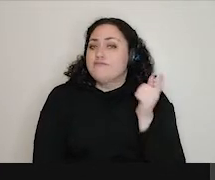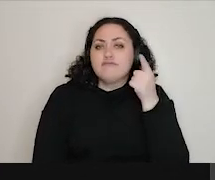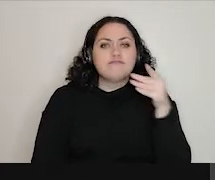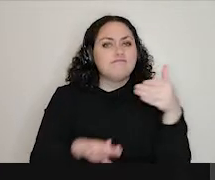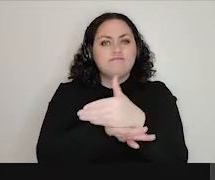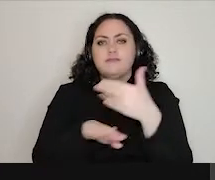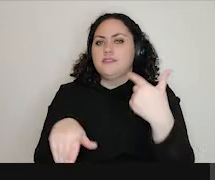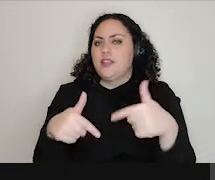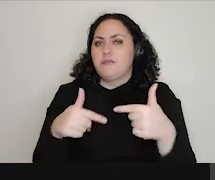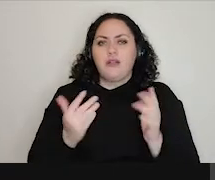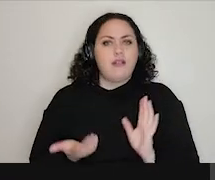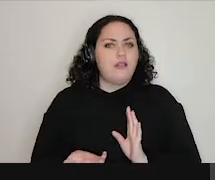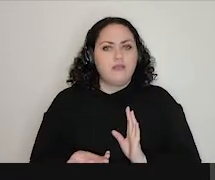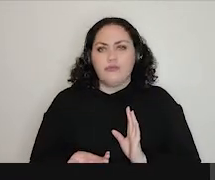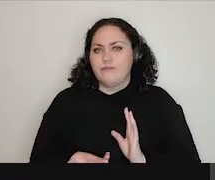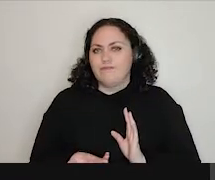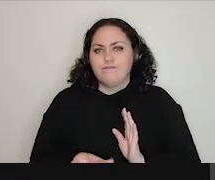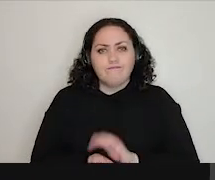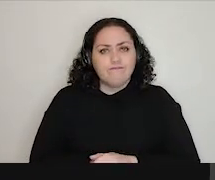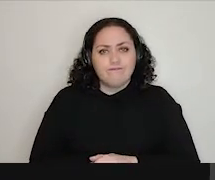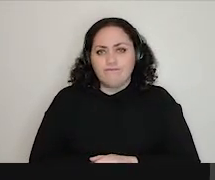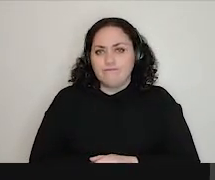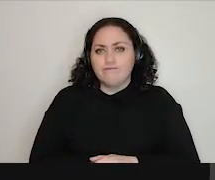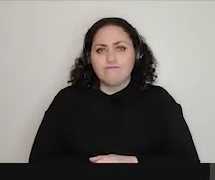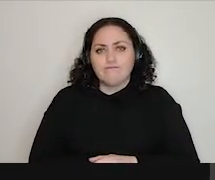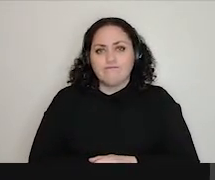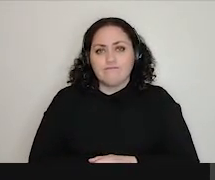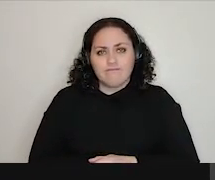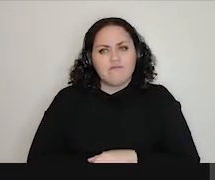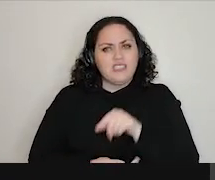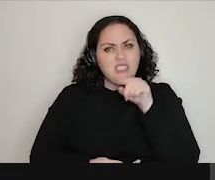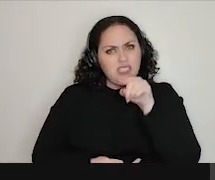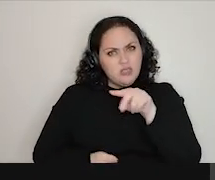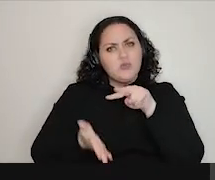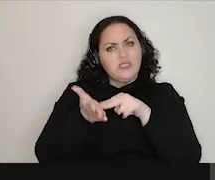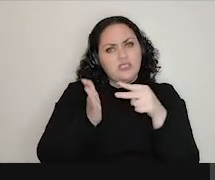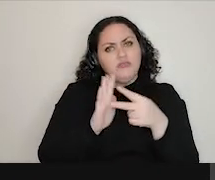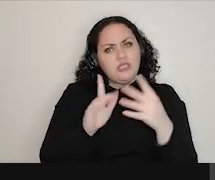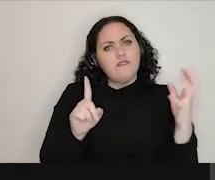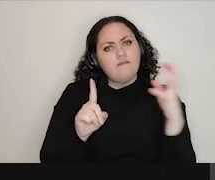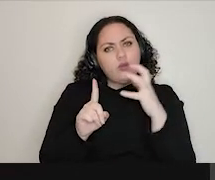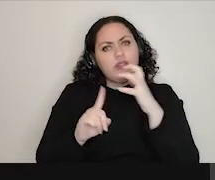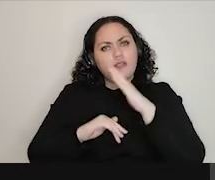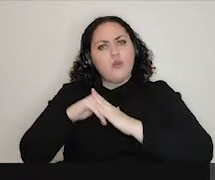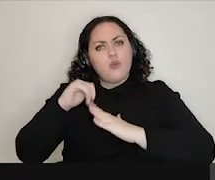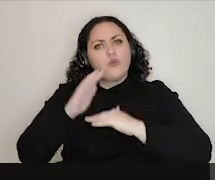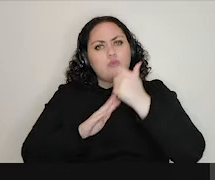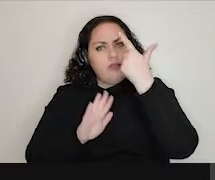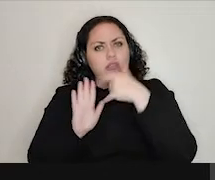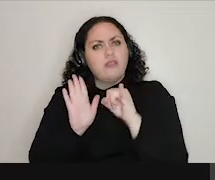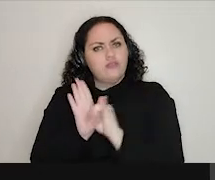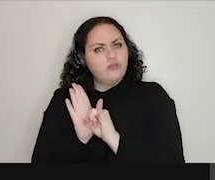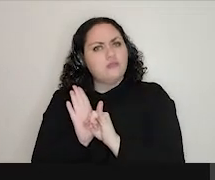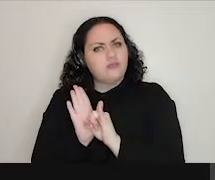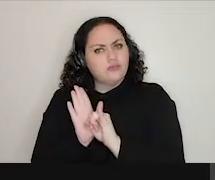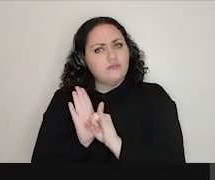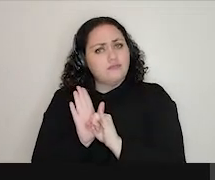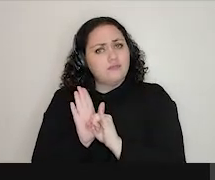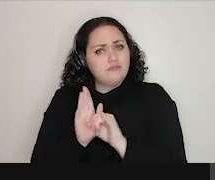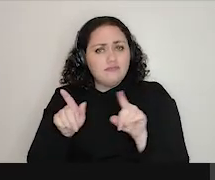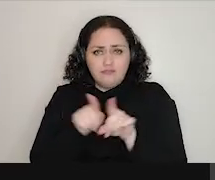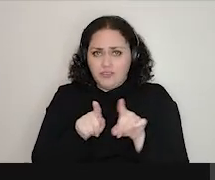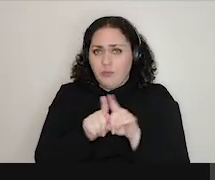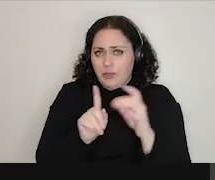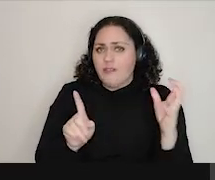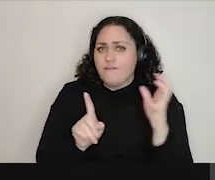se inserir em determinados espaços, como o mercado de trabalho. Será que isso influencia na construção da sua